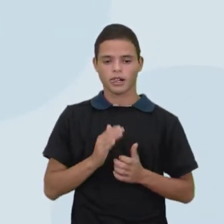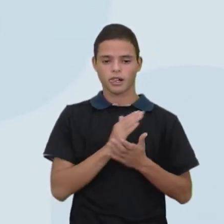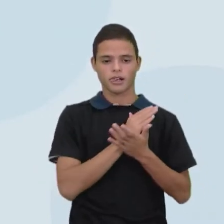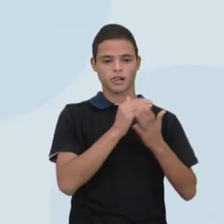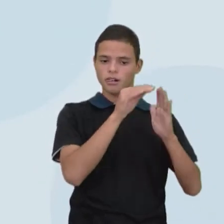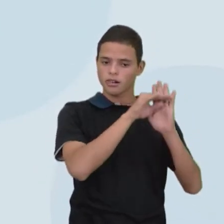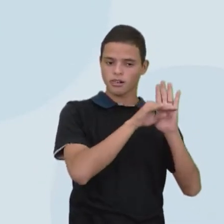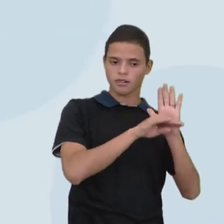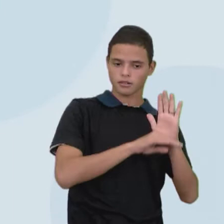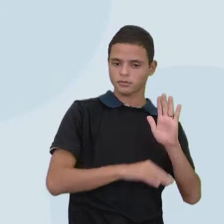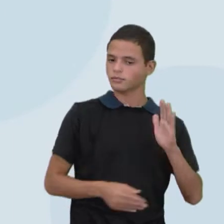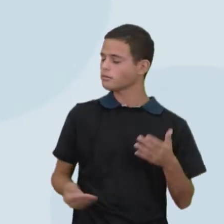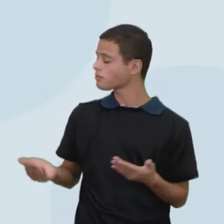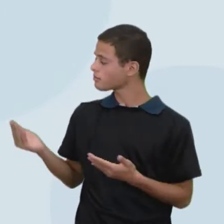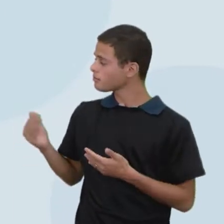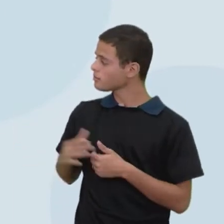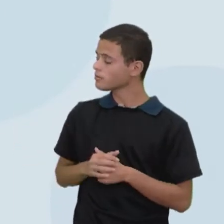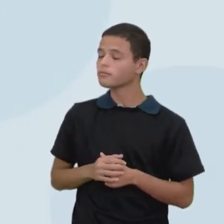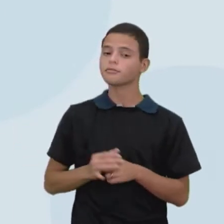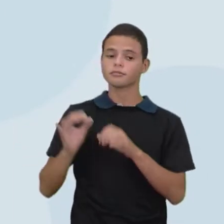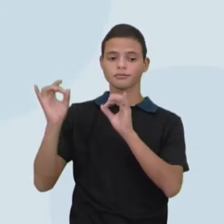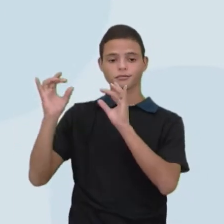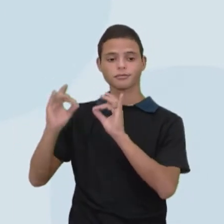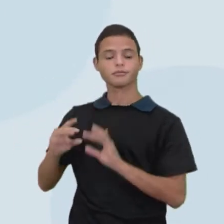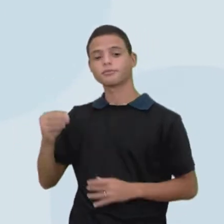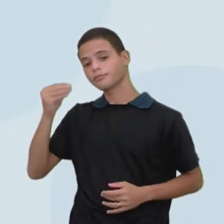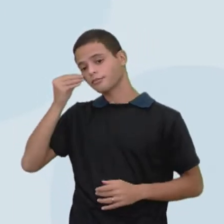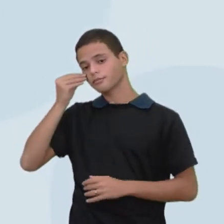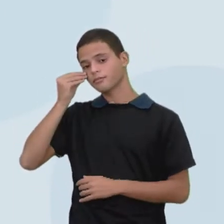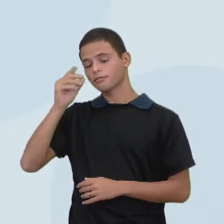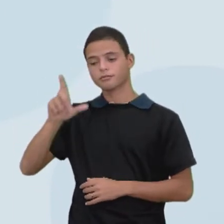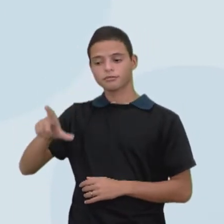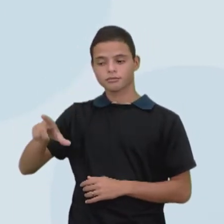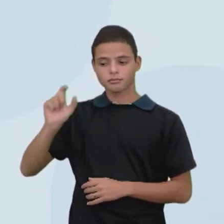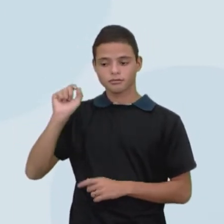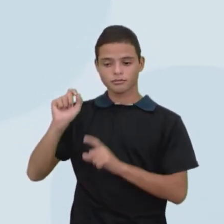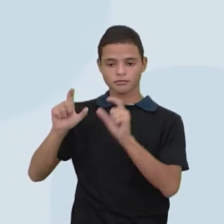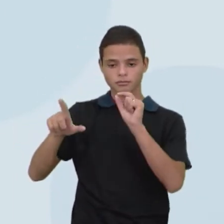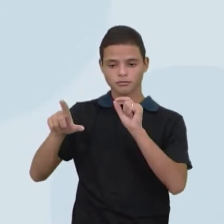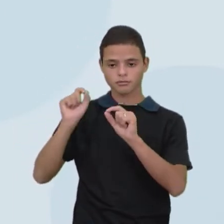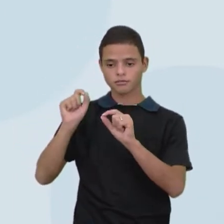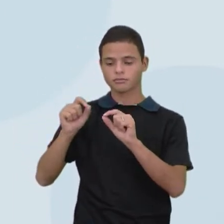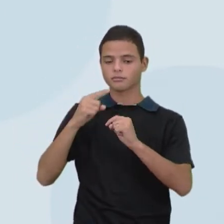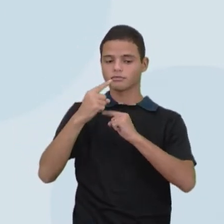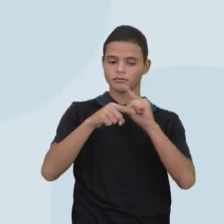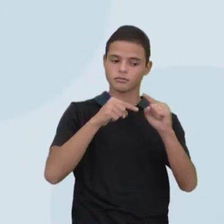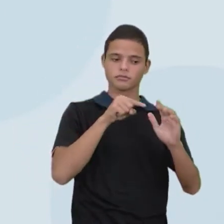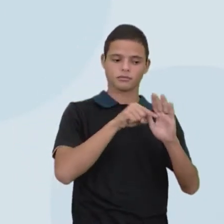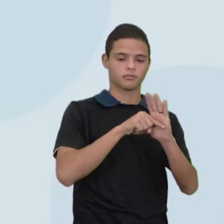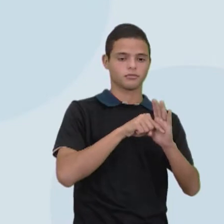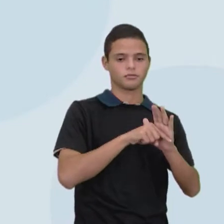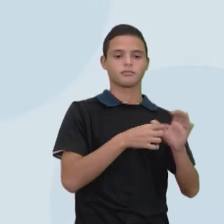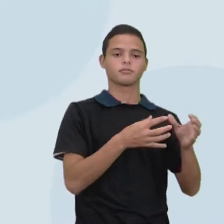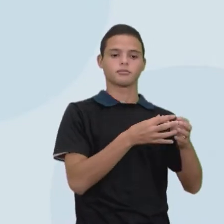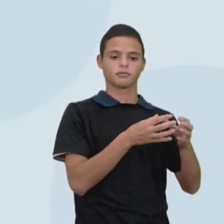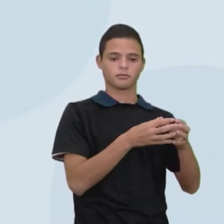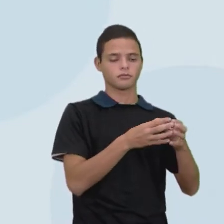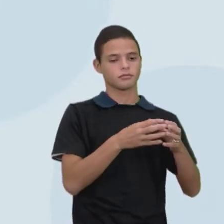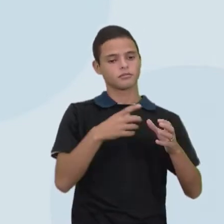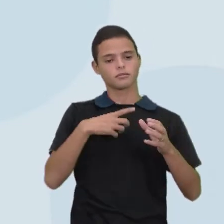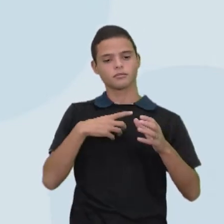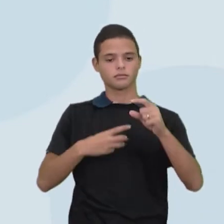serão determinados pela técnica de amostragem escolhida para a realização da pesquisa. Então, aqui a gente vai apresentar, no